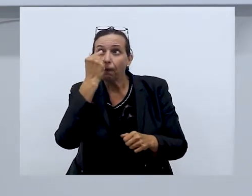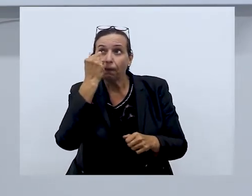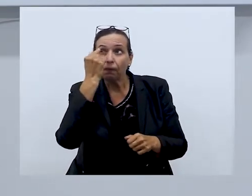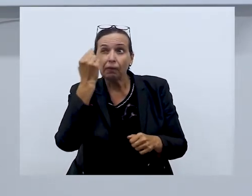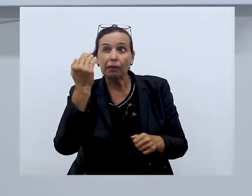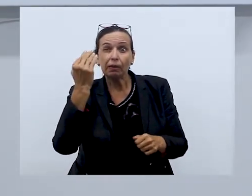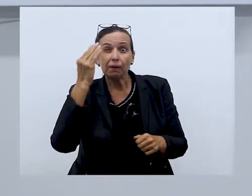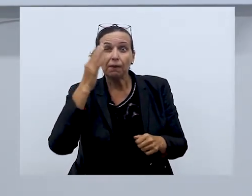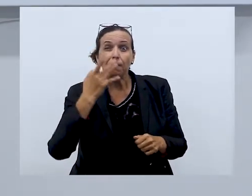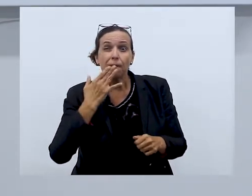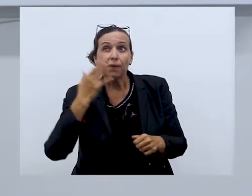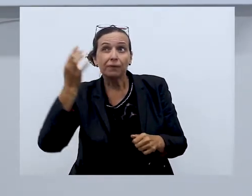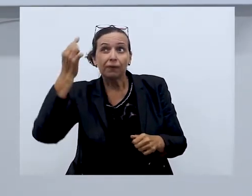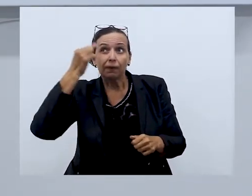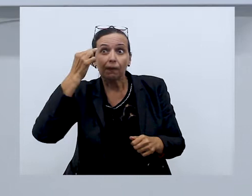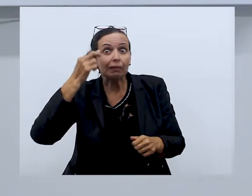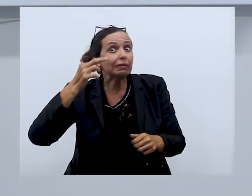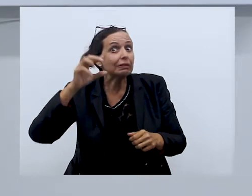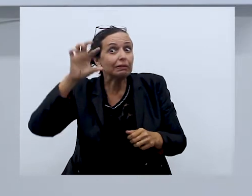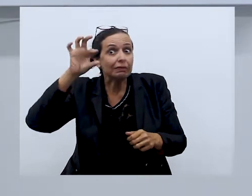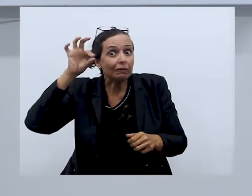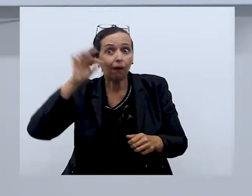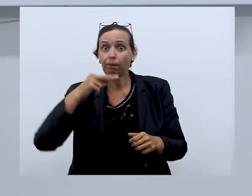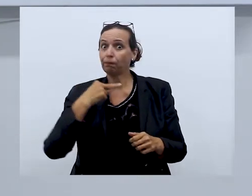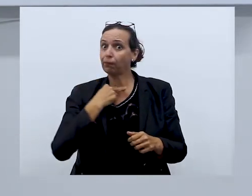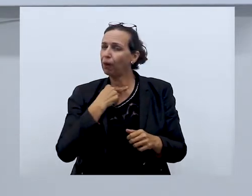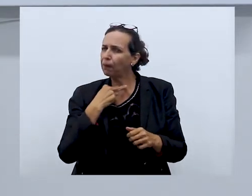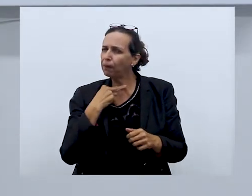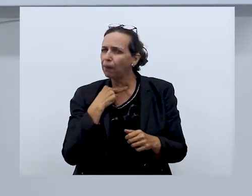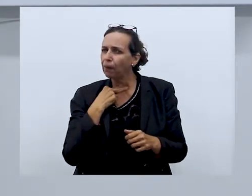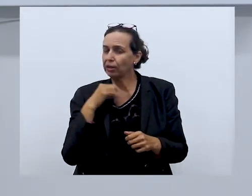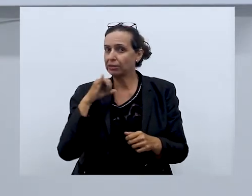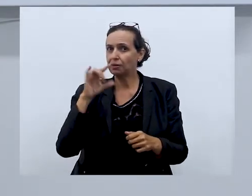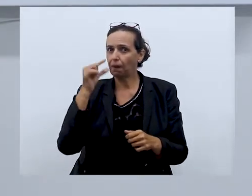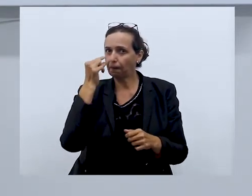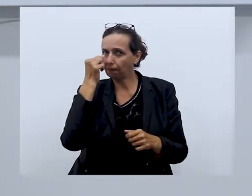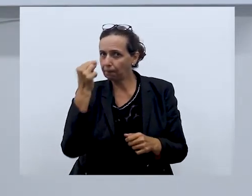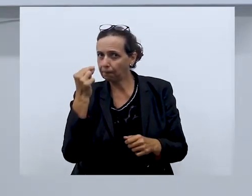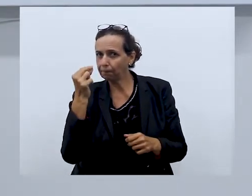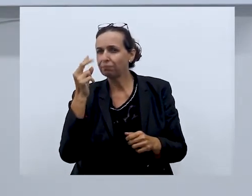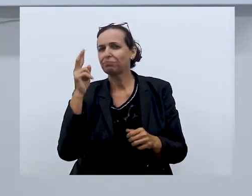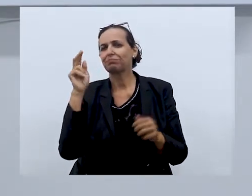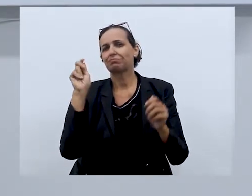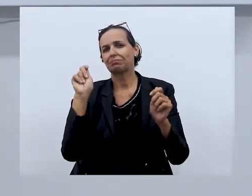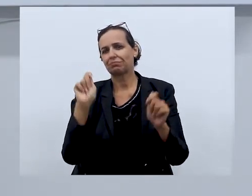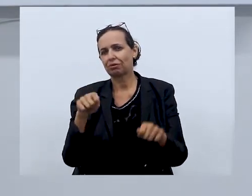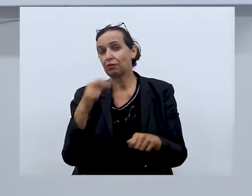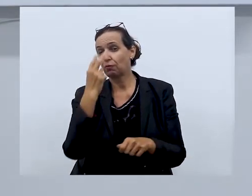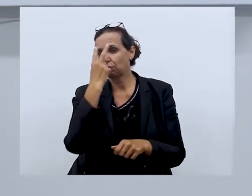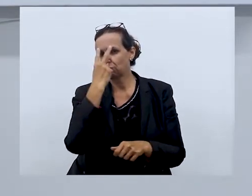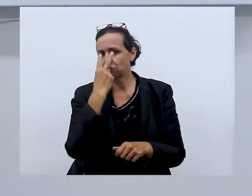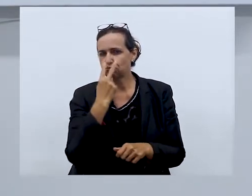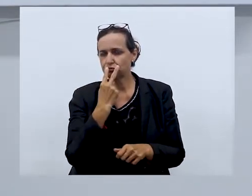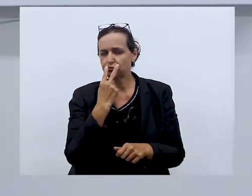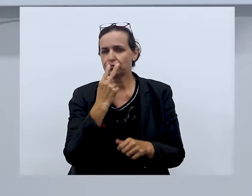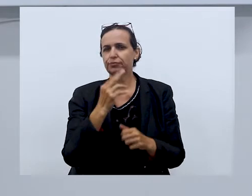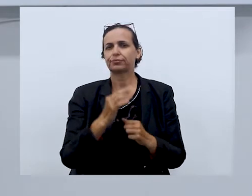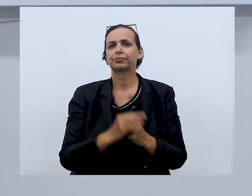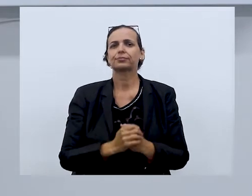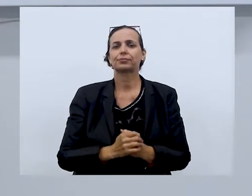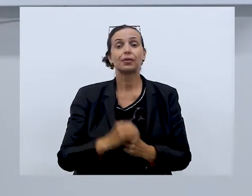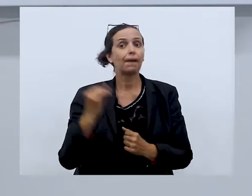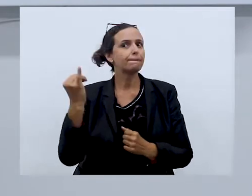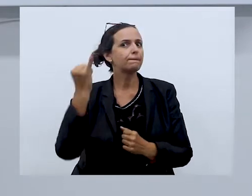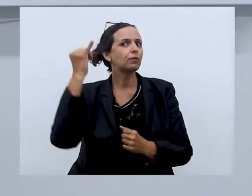olho. O que é a íris? É a região colorida do olho, um local muito sensível e, se ele for afetado, pode causar danos